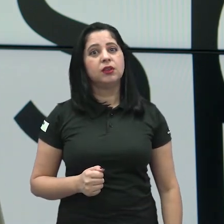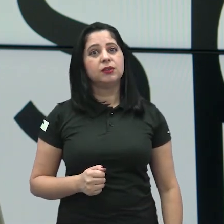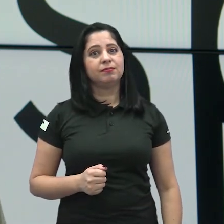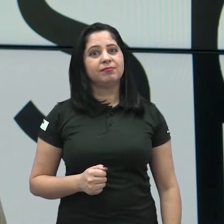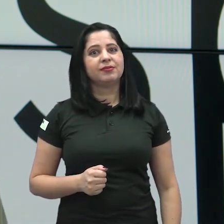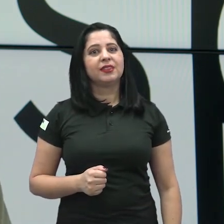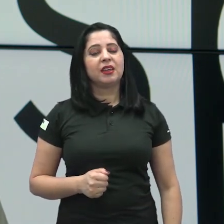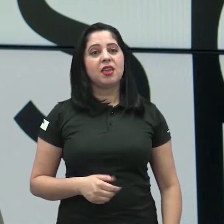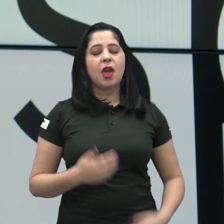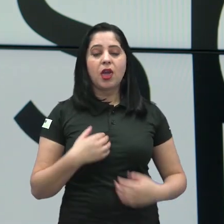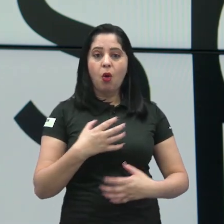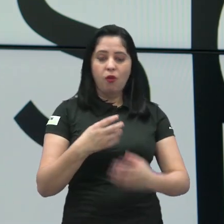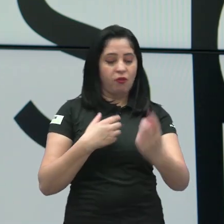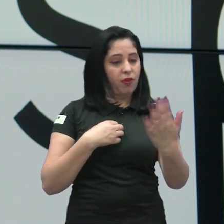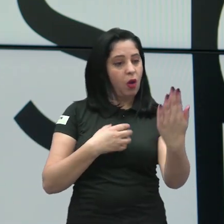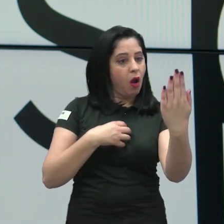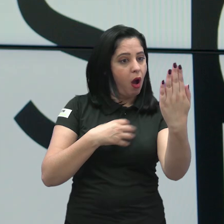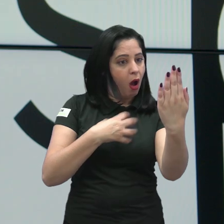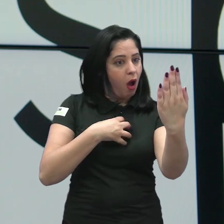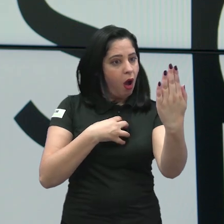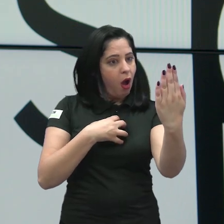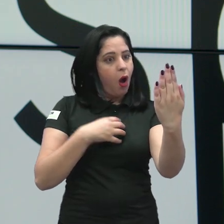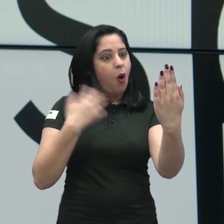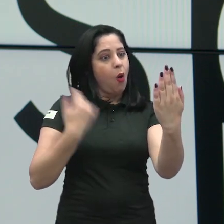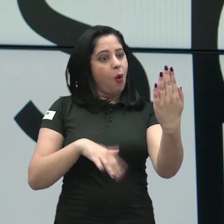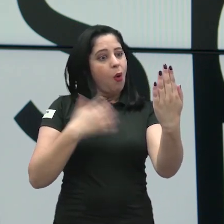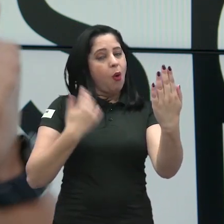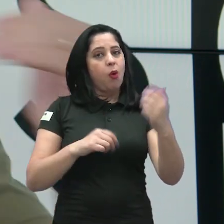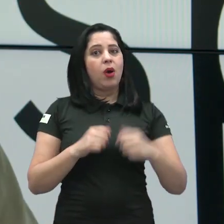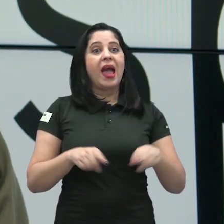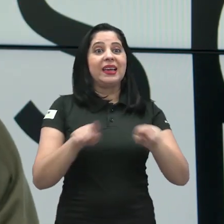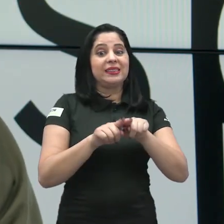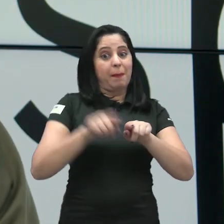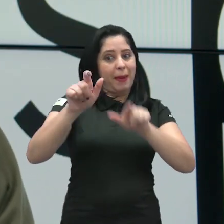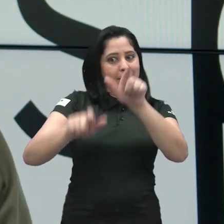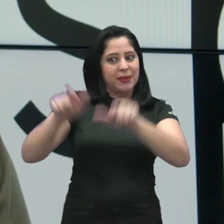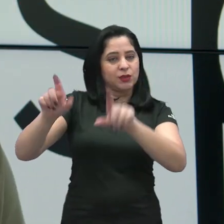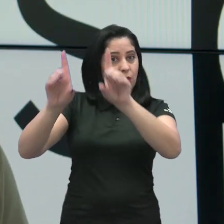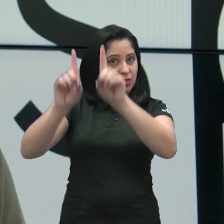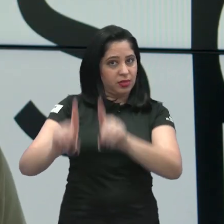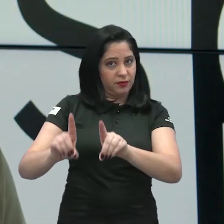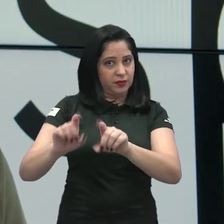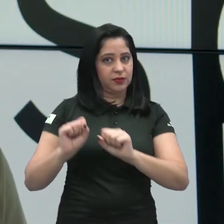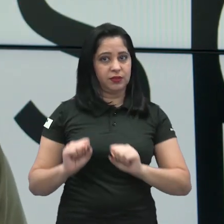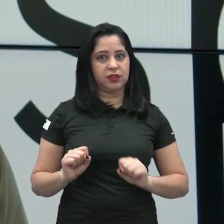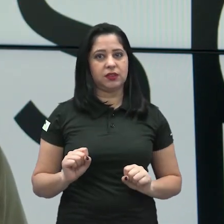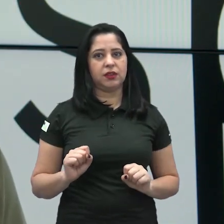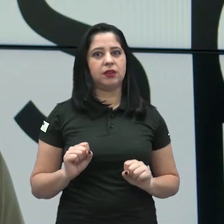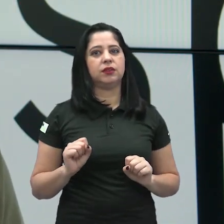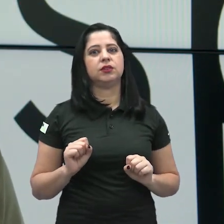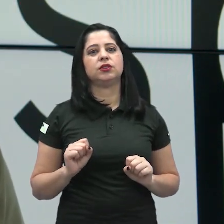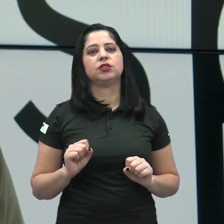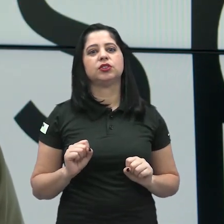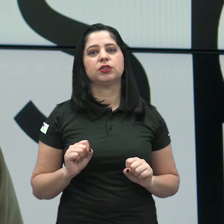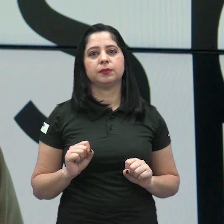baixo. E, foi muito gratificante, até com pessoas especiais com